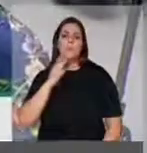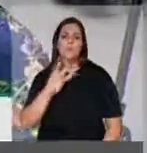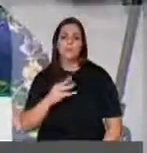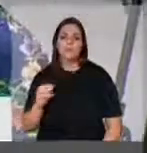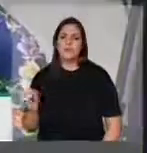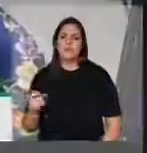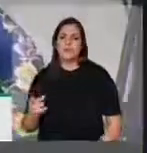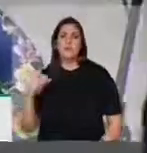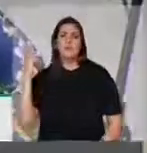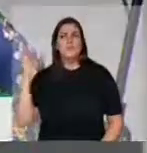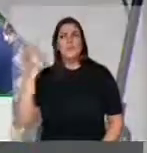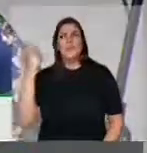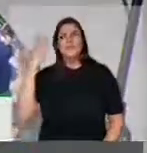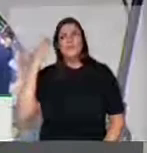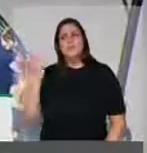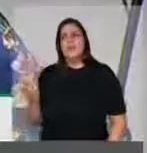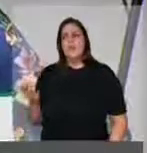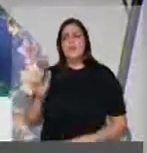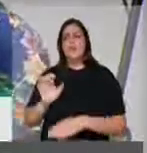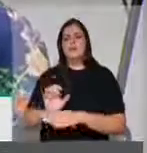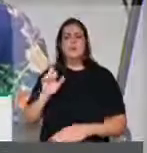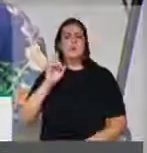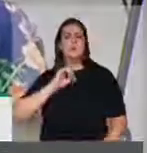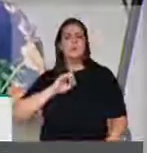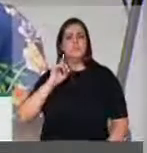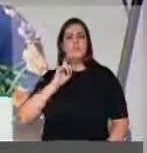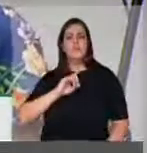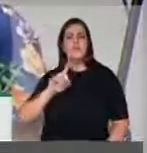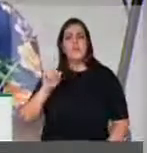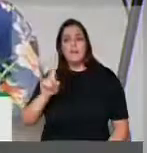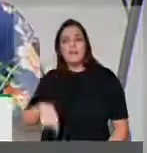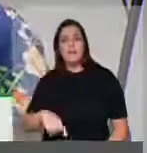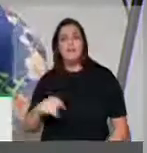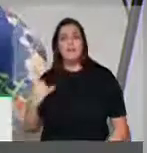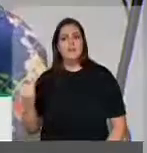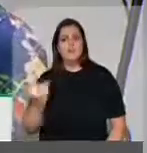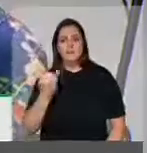sabem que o Estado de Minas Gerais é onde a rede